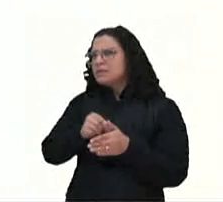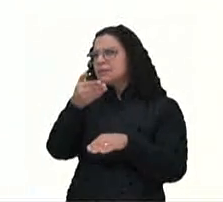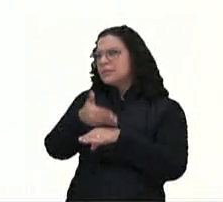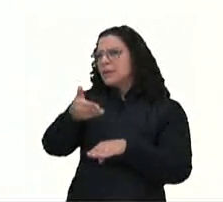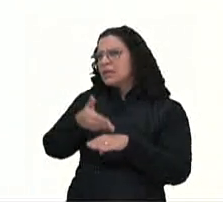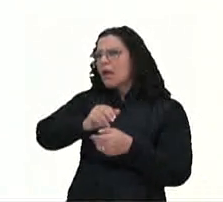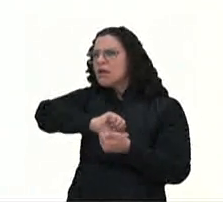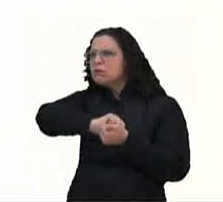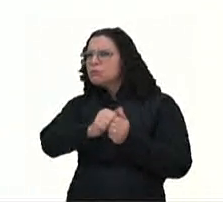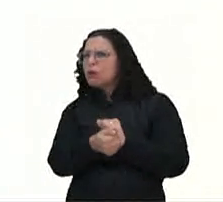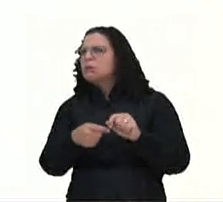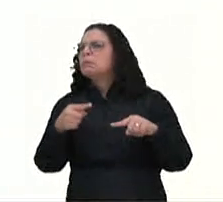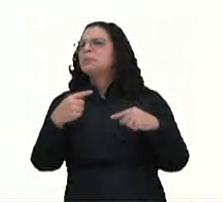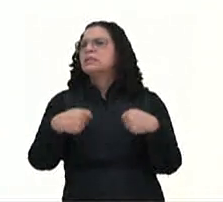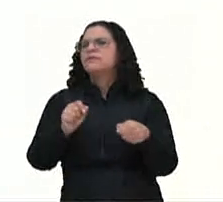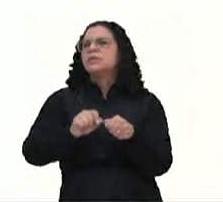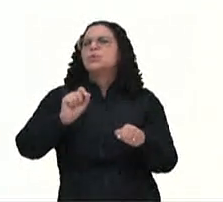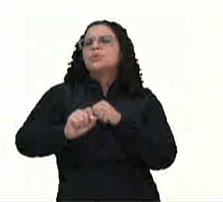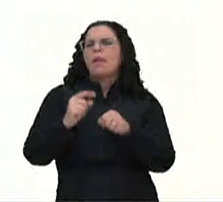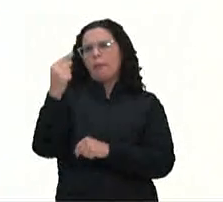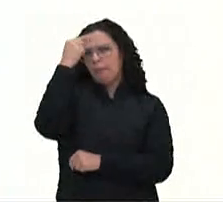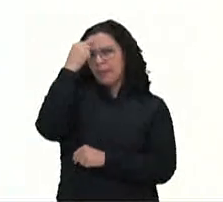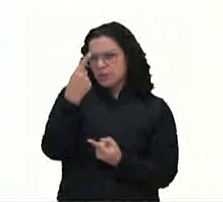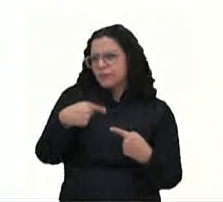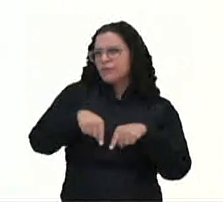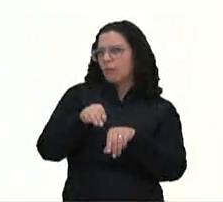esporte? Pensa aí e a gente já conversa.